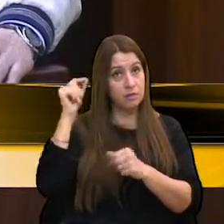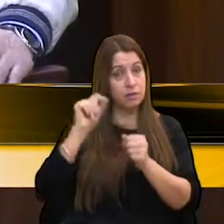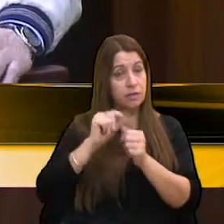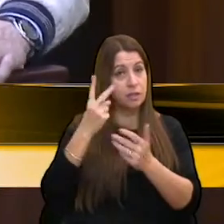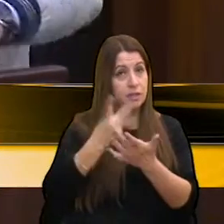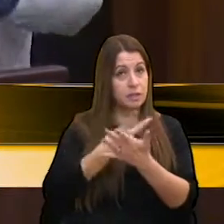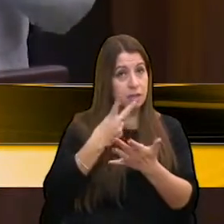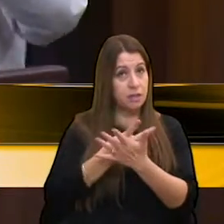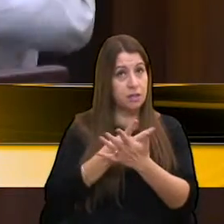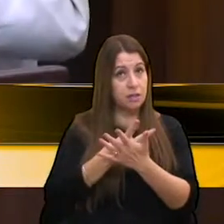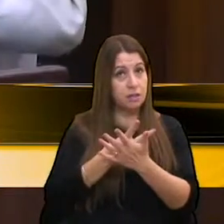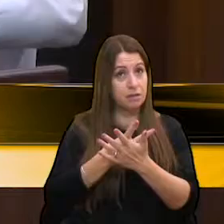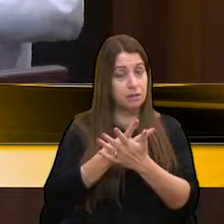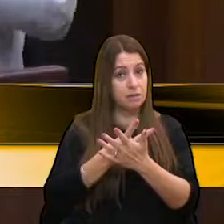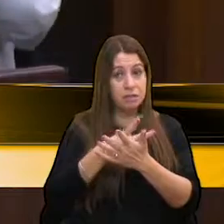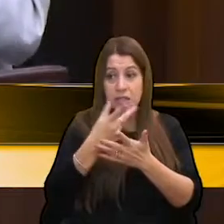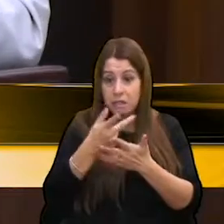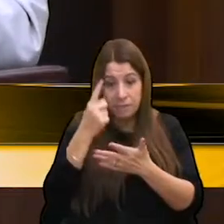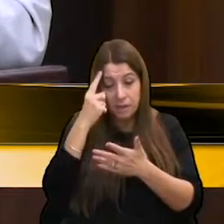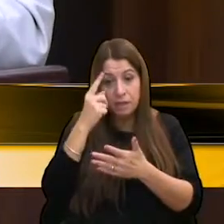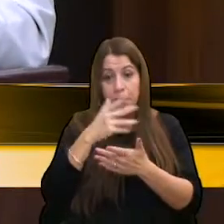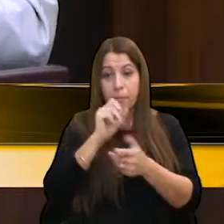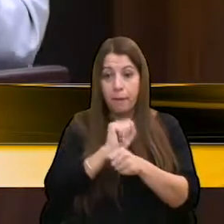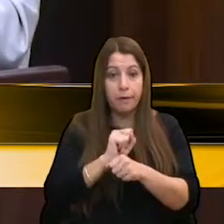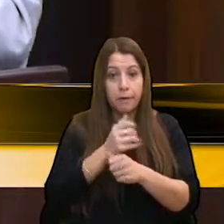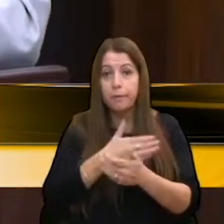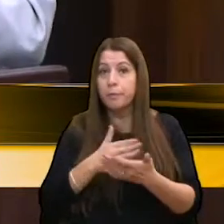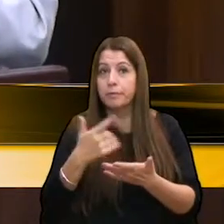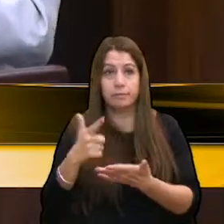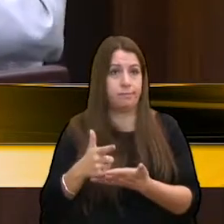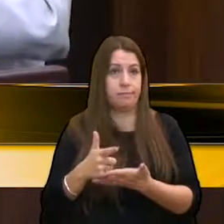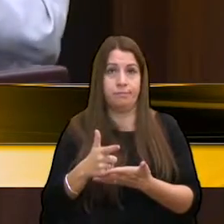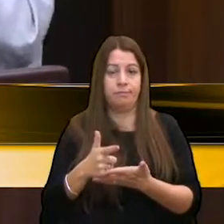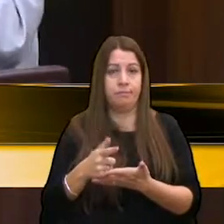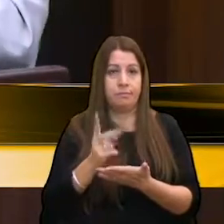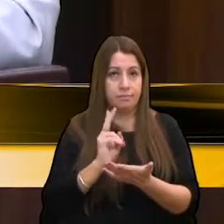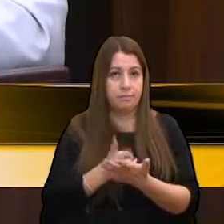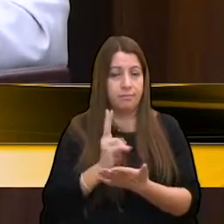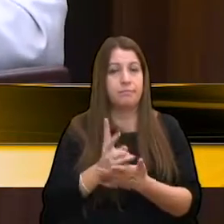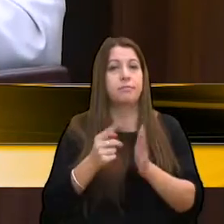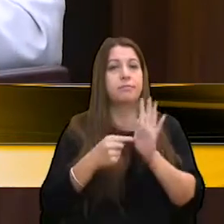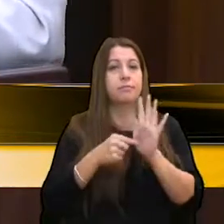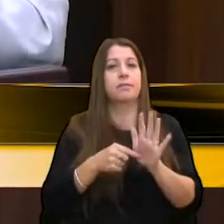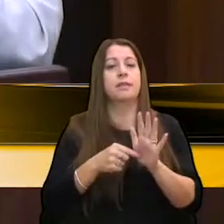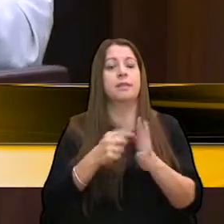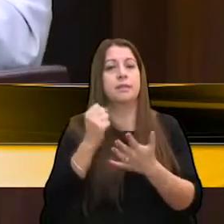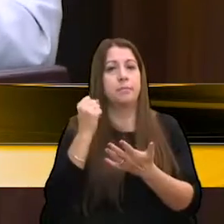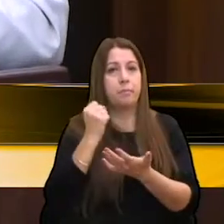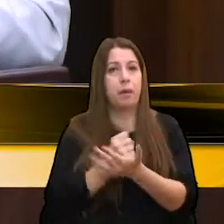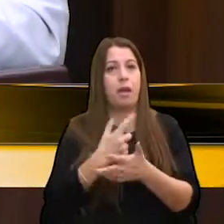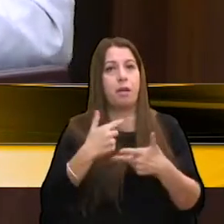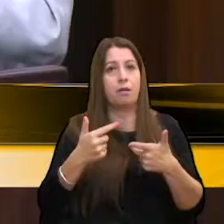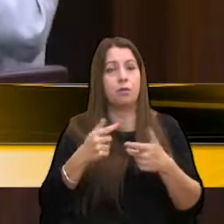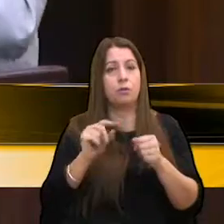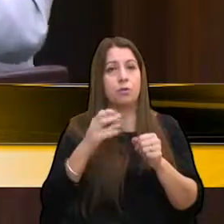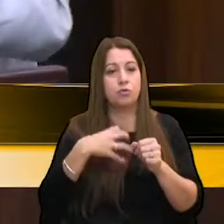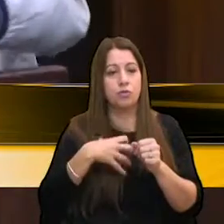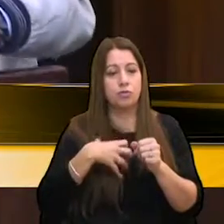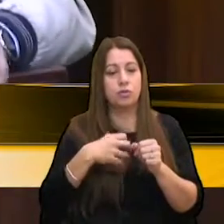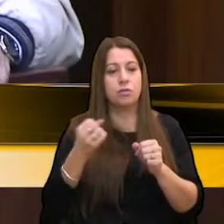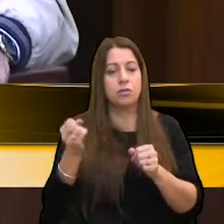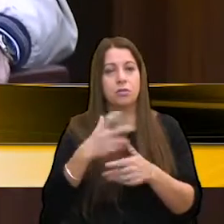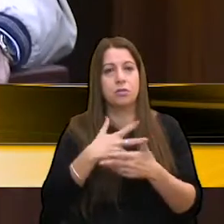ser reparado e recomeçado. Não, dá continuidade, apresenta a sua marca, a sua forma de fazer, as